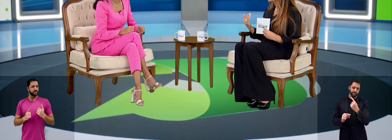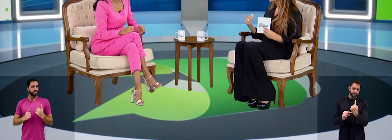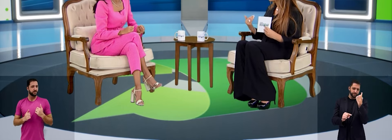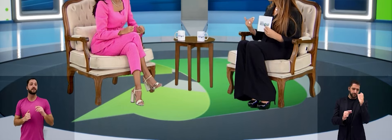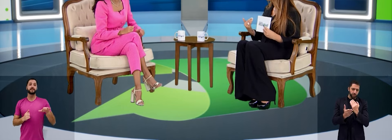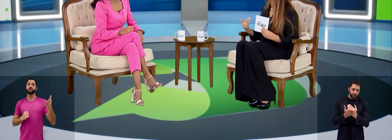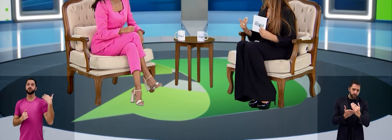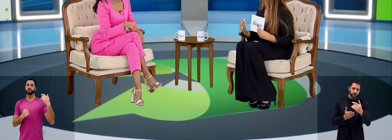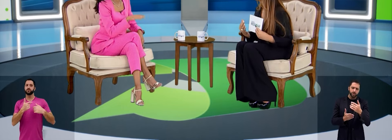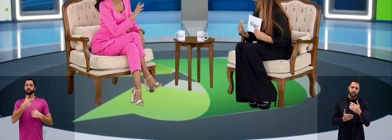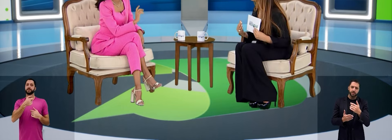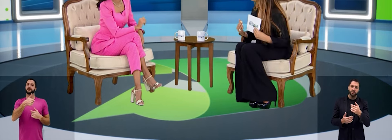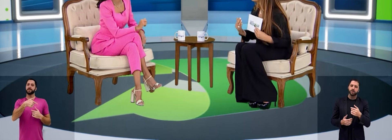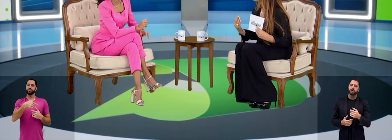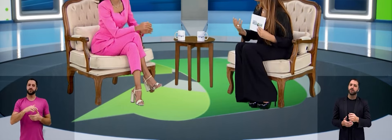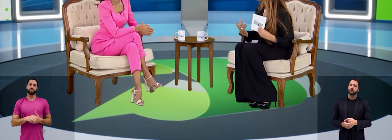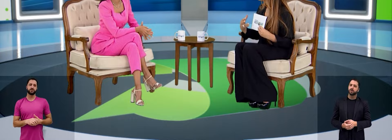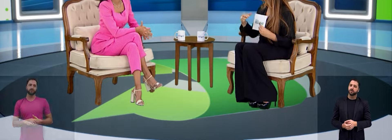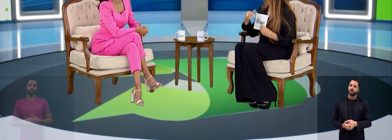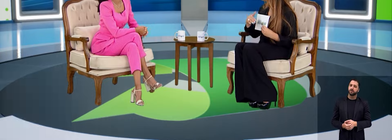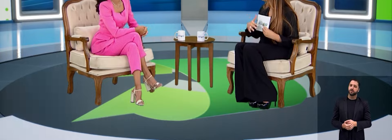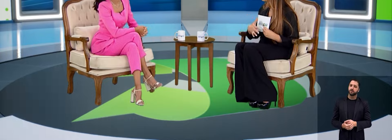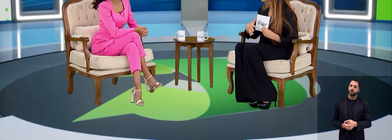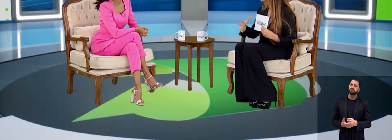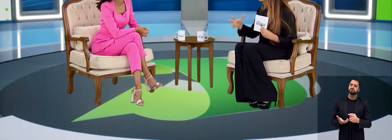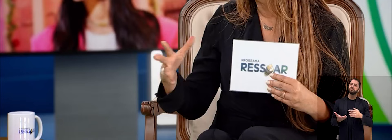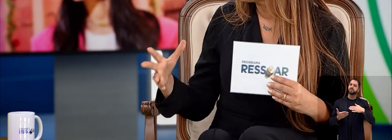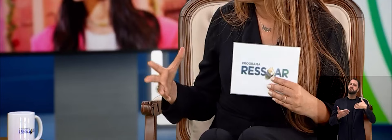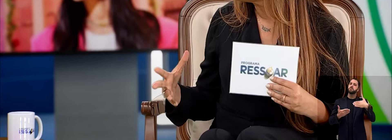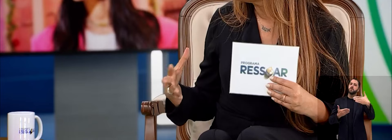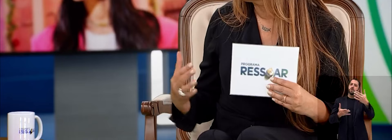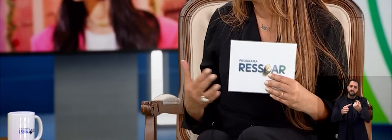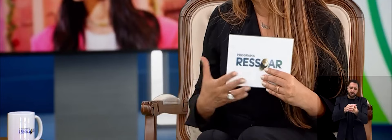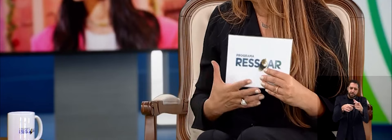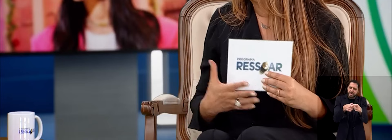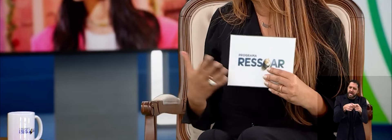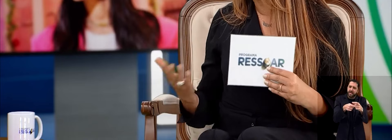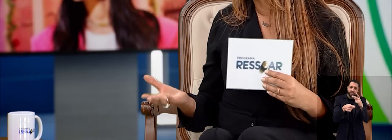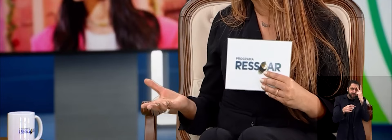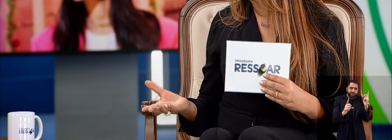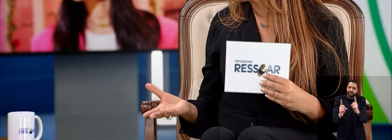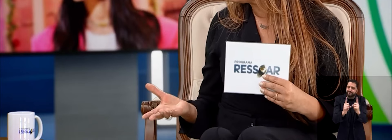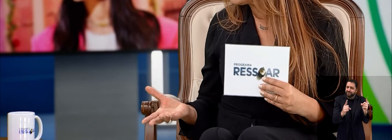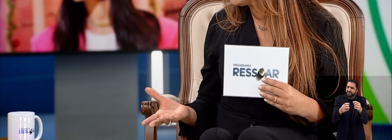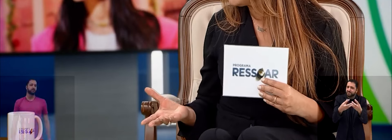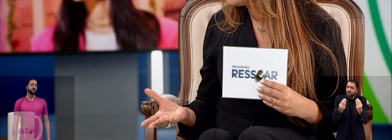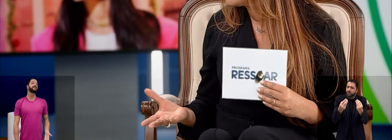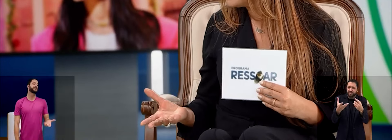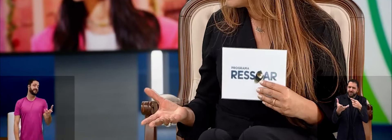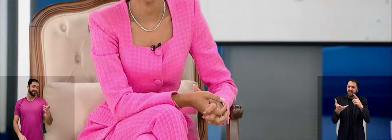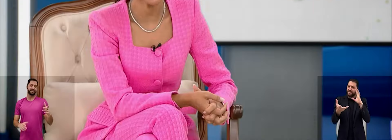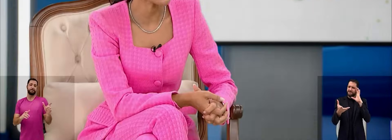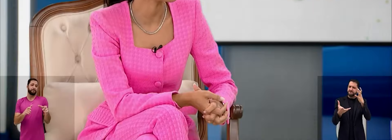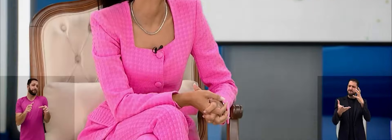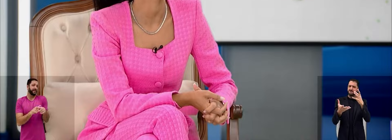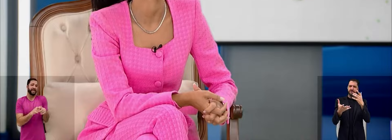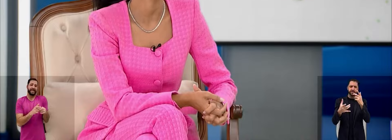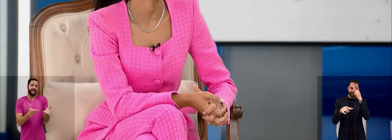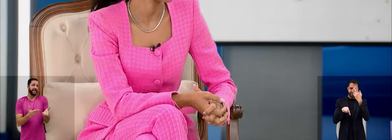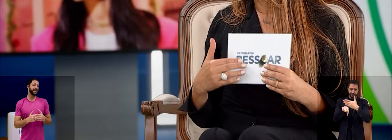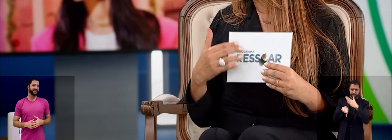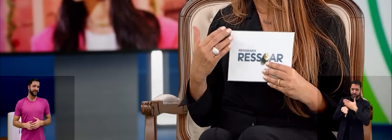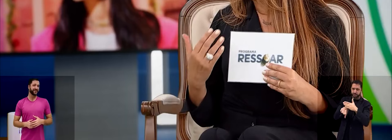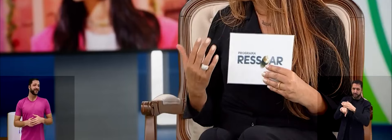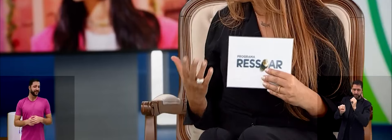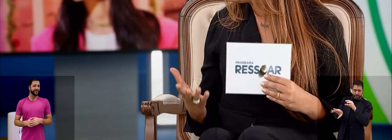Isso no início... No início, de 2017, já. Você criou aquele espaço e agora aquele espaço já era pequeno. Já era pequenininho. Você já